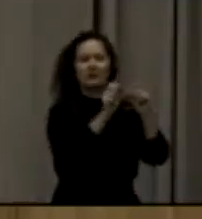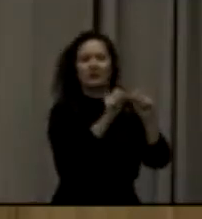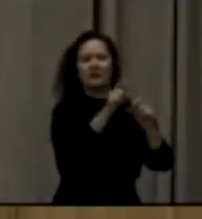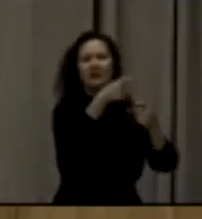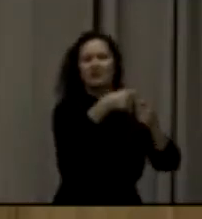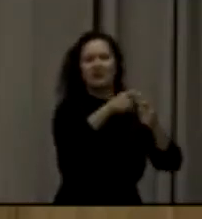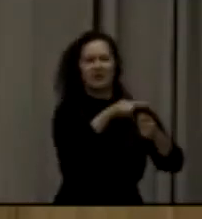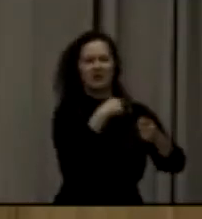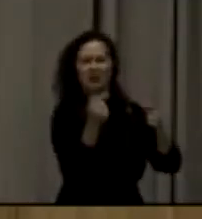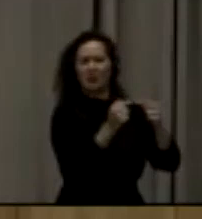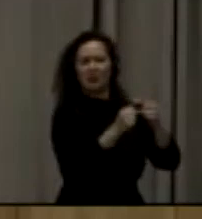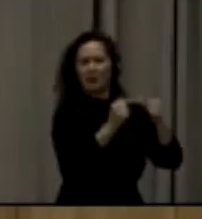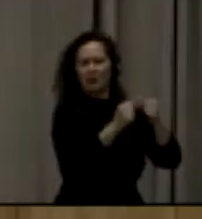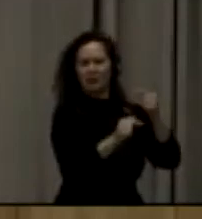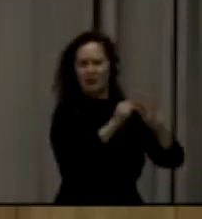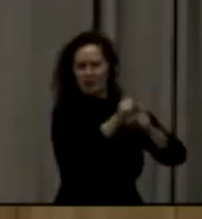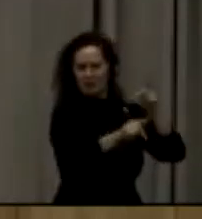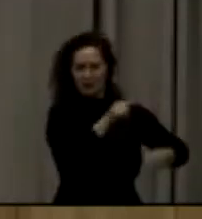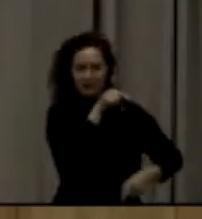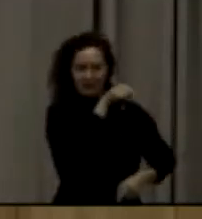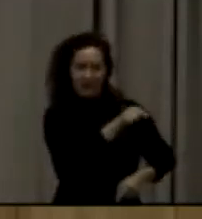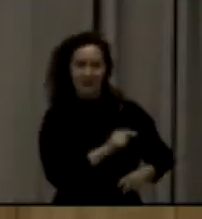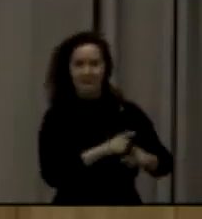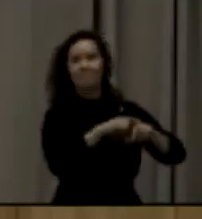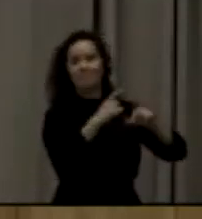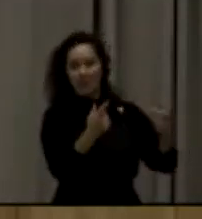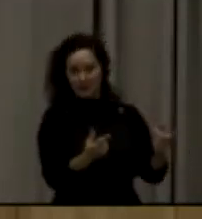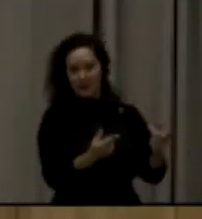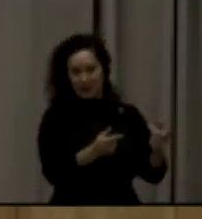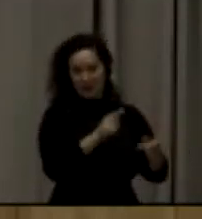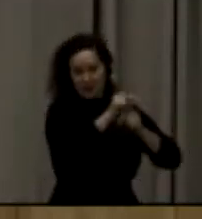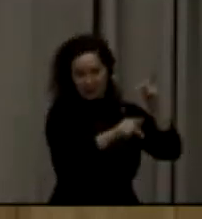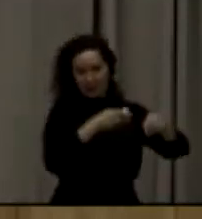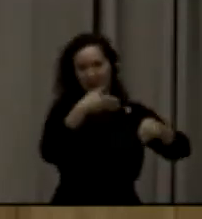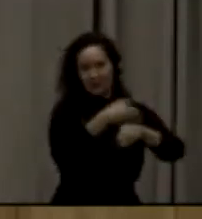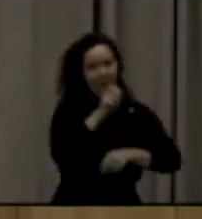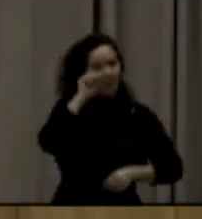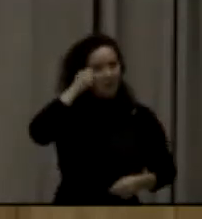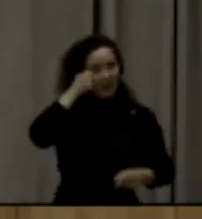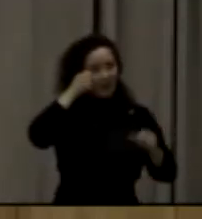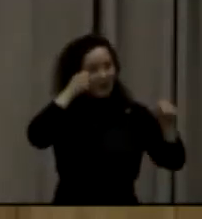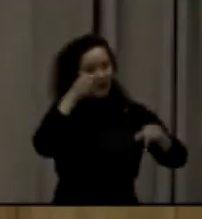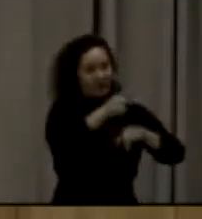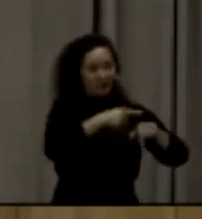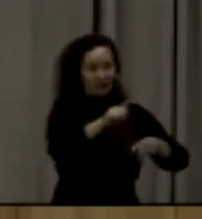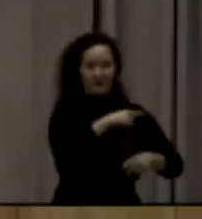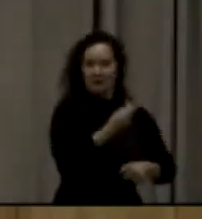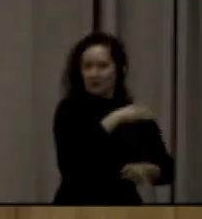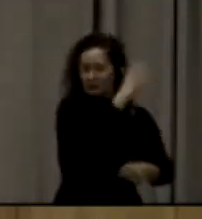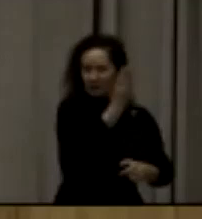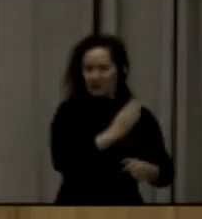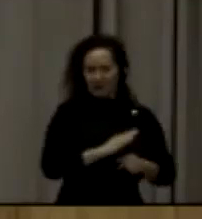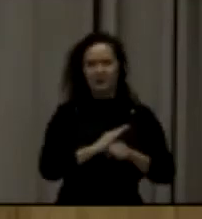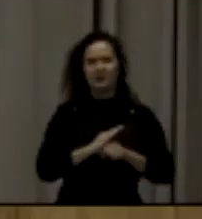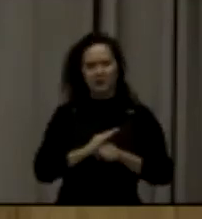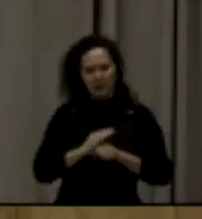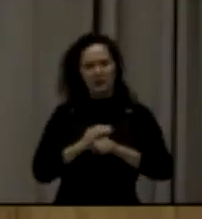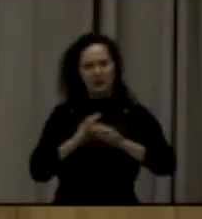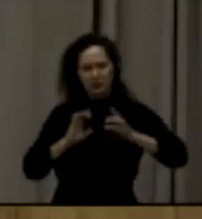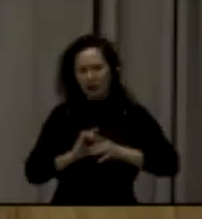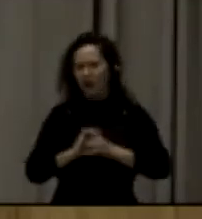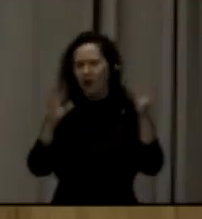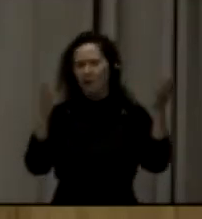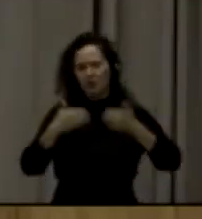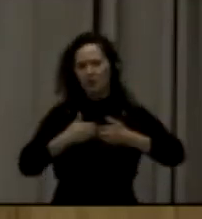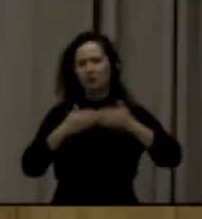que não serve para a nossa população, que é fortemente, uma forte participação da população negra. Então, é preciso abrir os algoritmos para